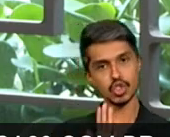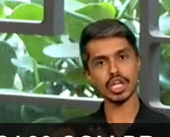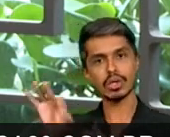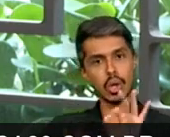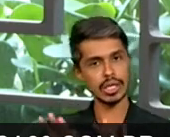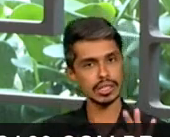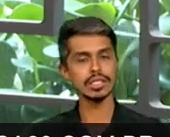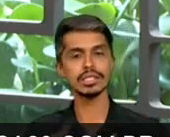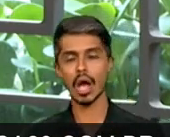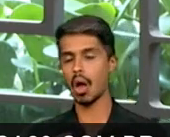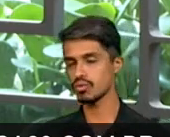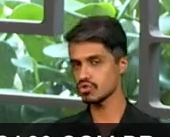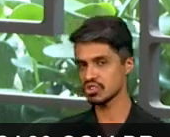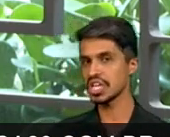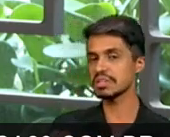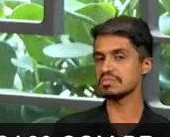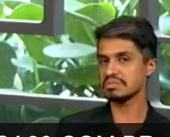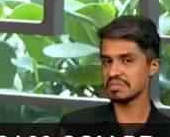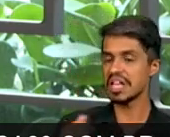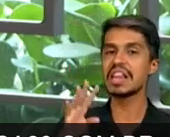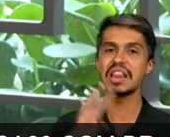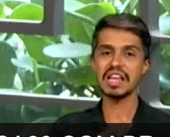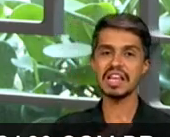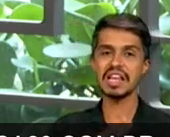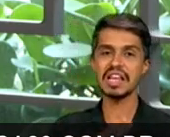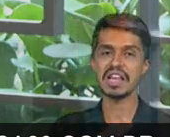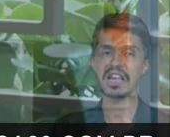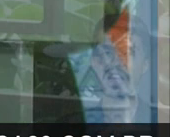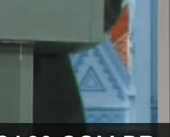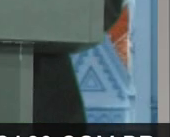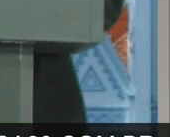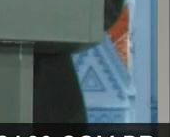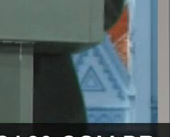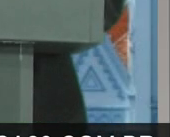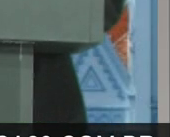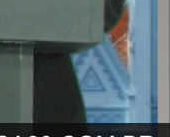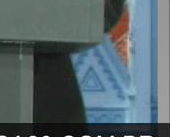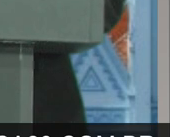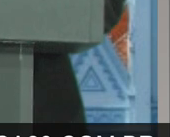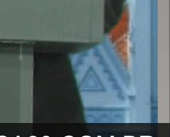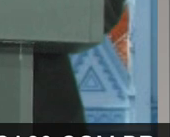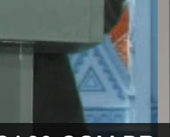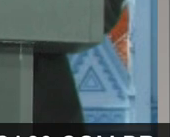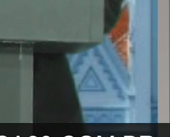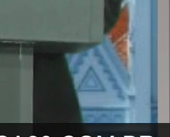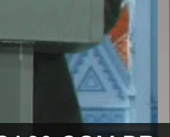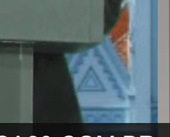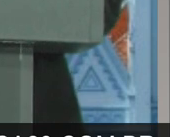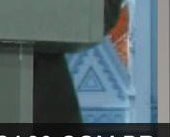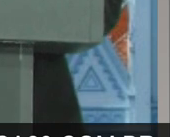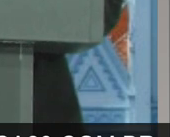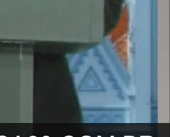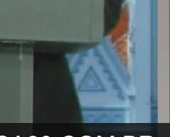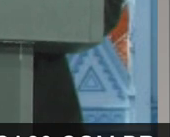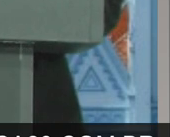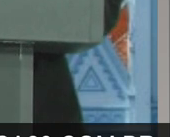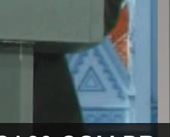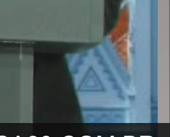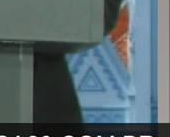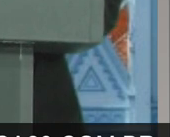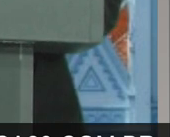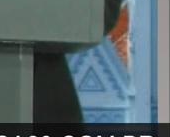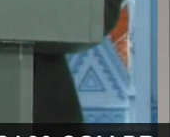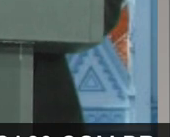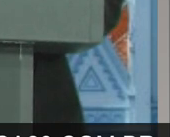digital, ele é bastante interessante porque ele cresce. É isso aí. E tem novidade, né? O bom